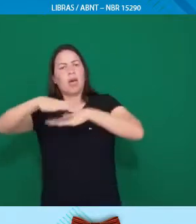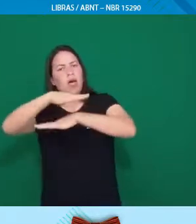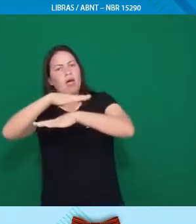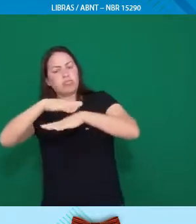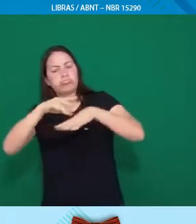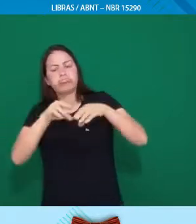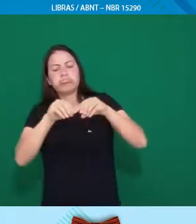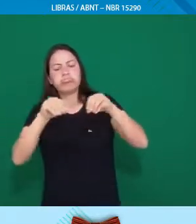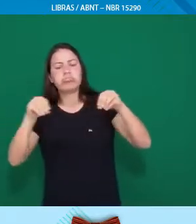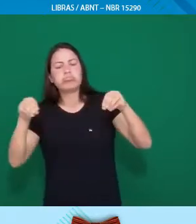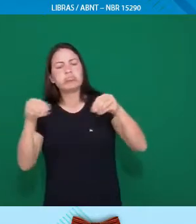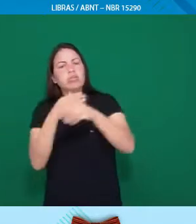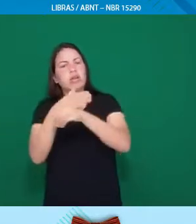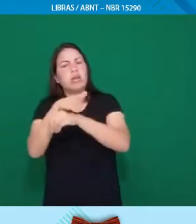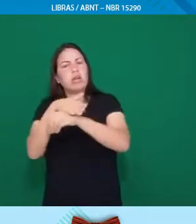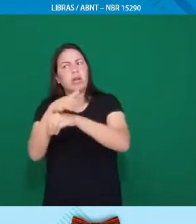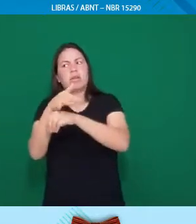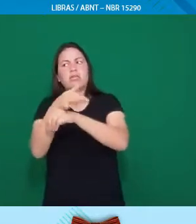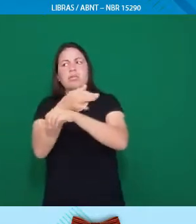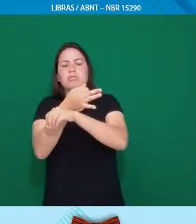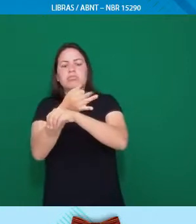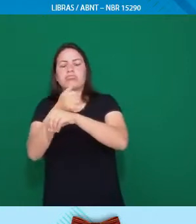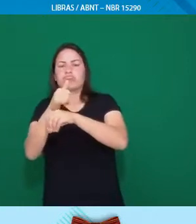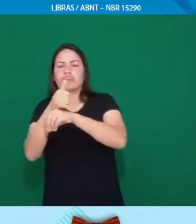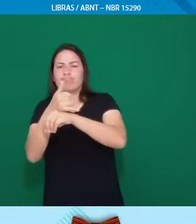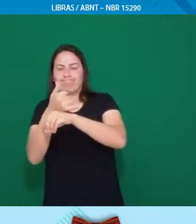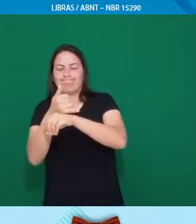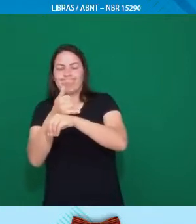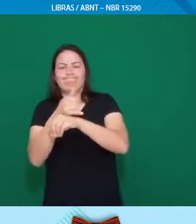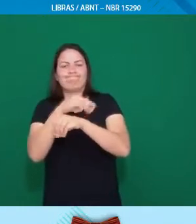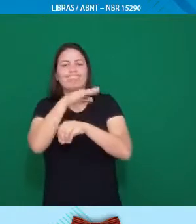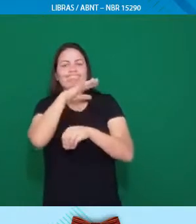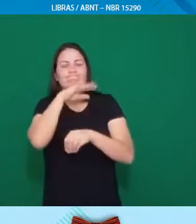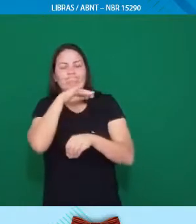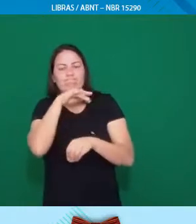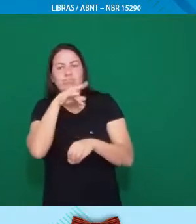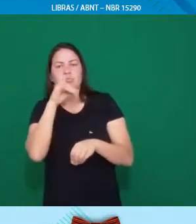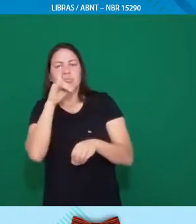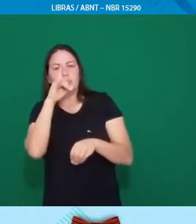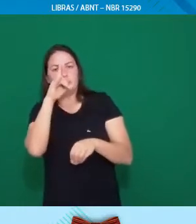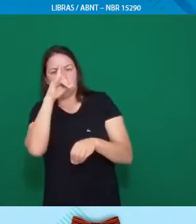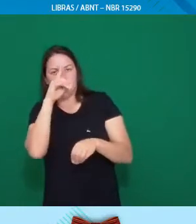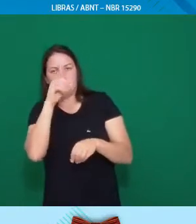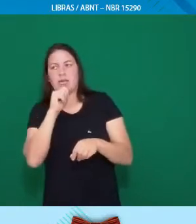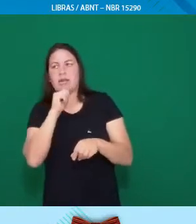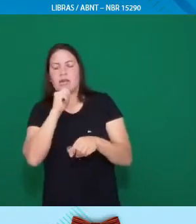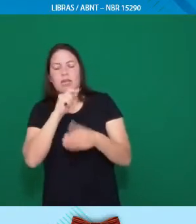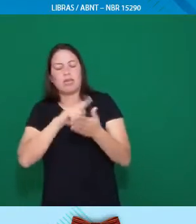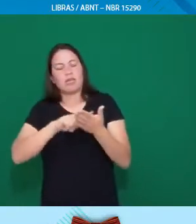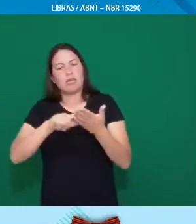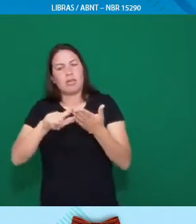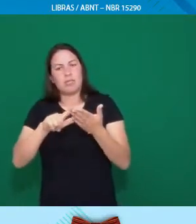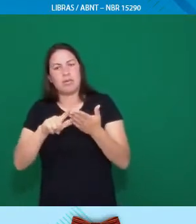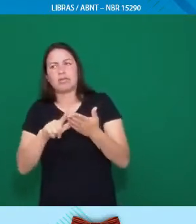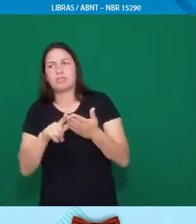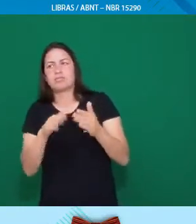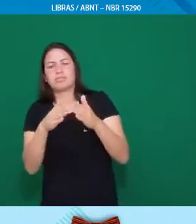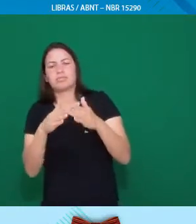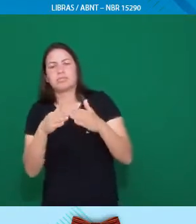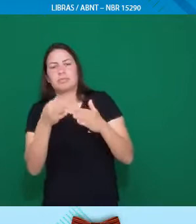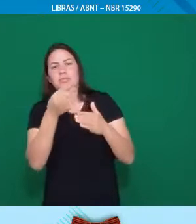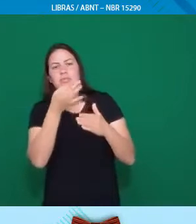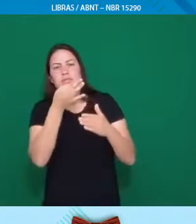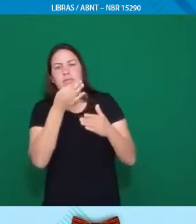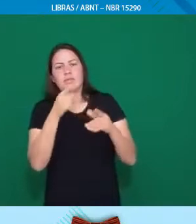providência em um terreno na área central do município infelizmente é sem ter sido feito limpeza legal pela ordem